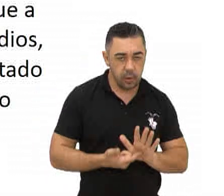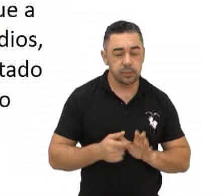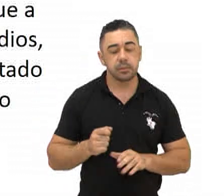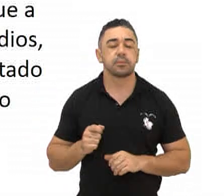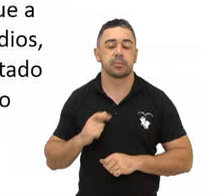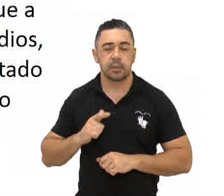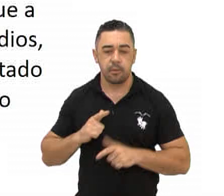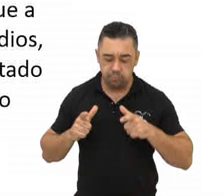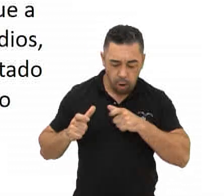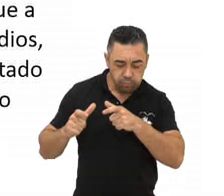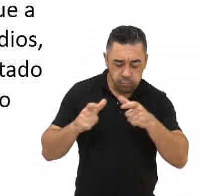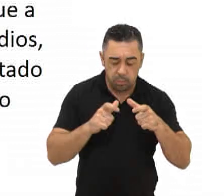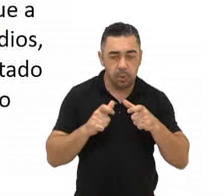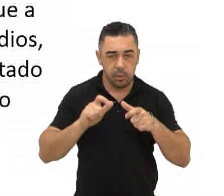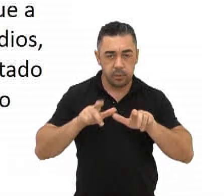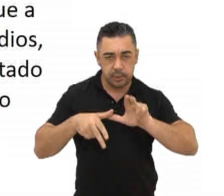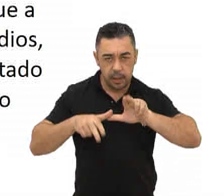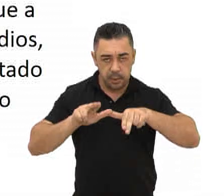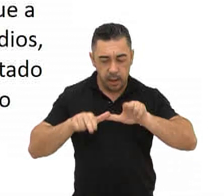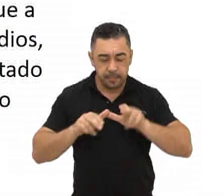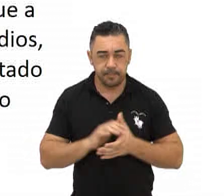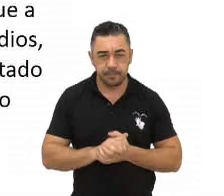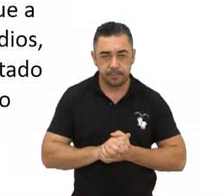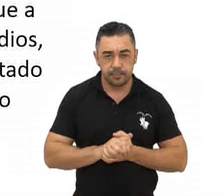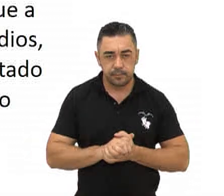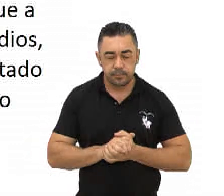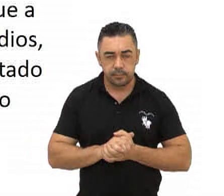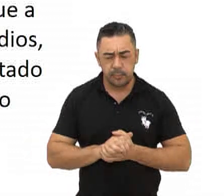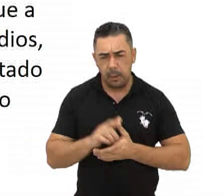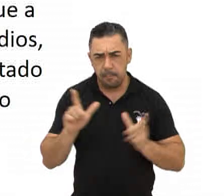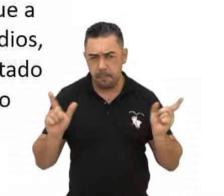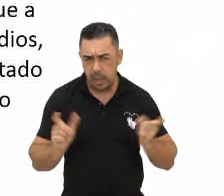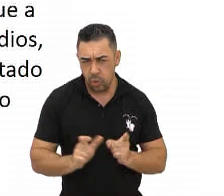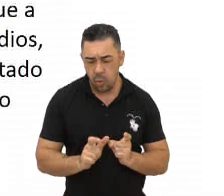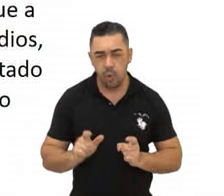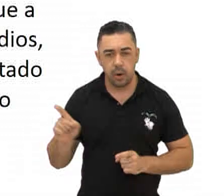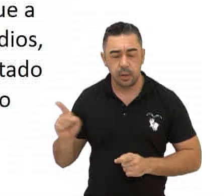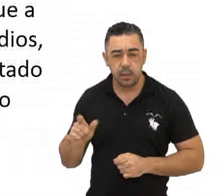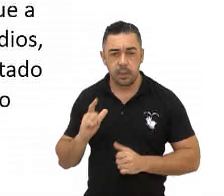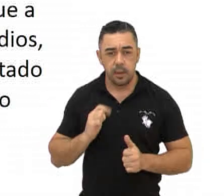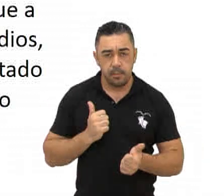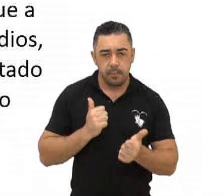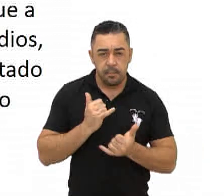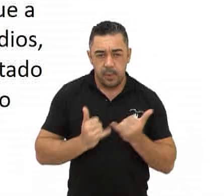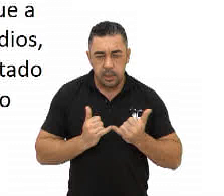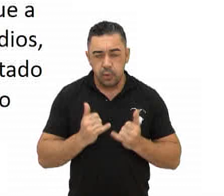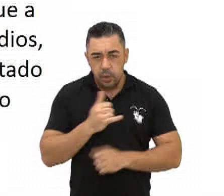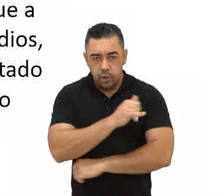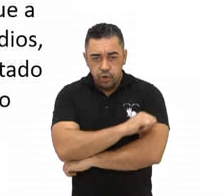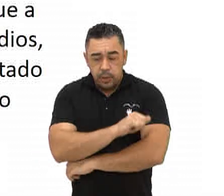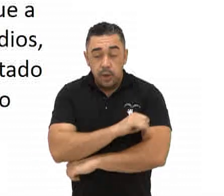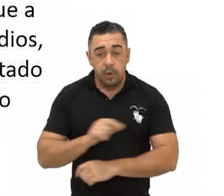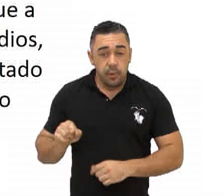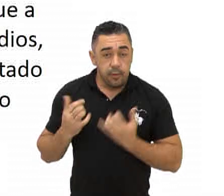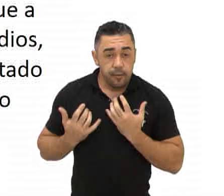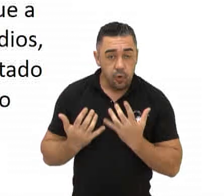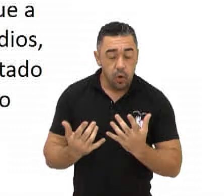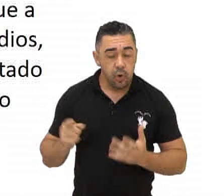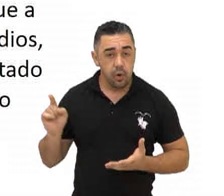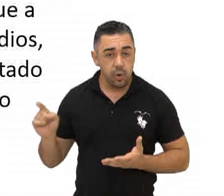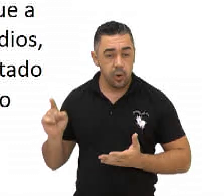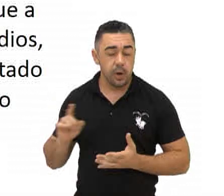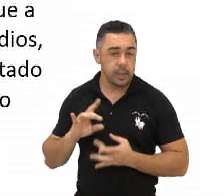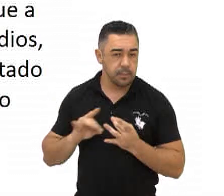imagens de satélite. Uma área um pouco menor que o estado do Rio de Janeiro. Os incêndios, de acordo com os